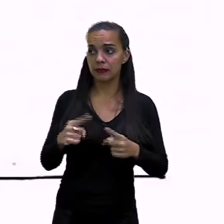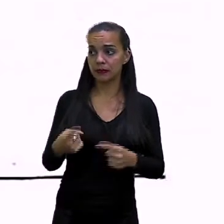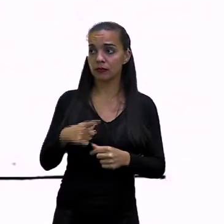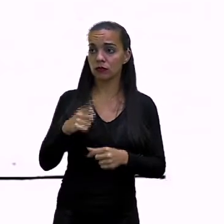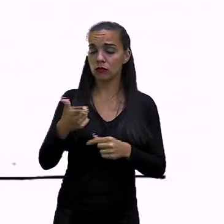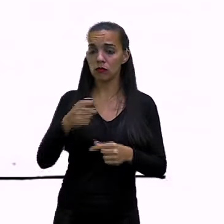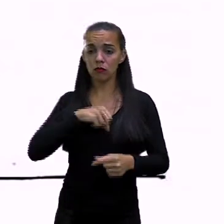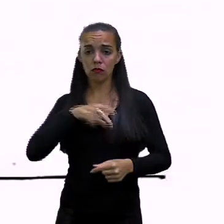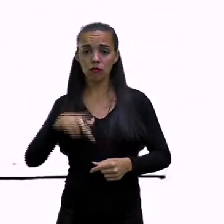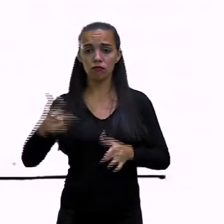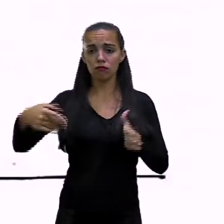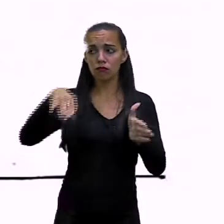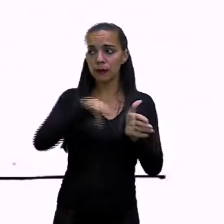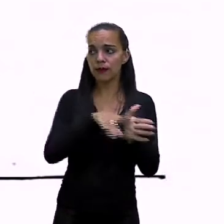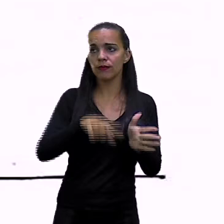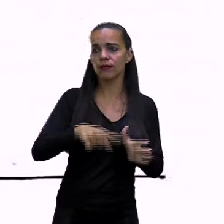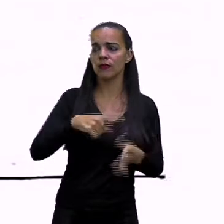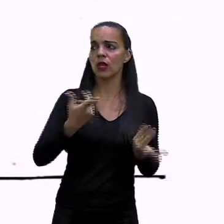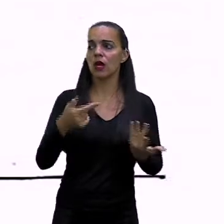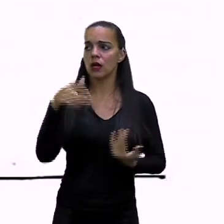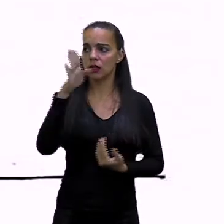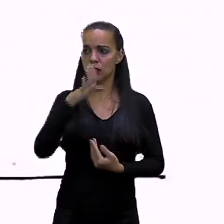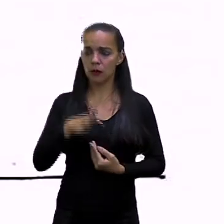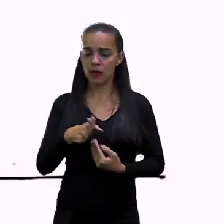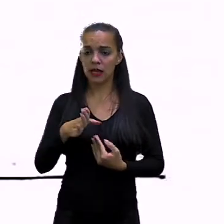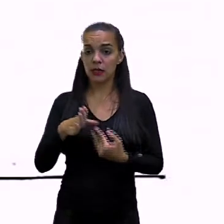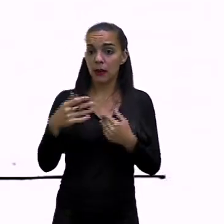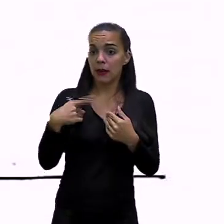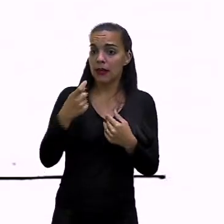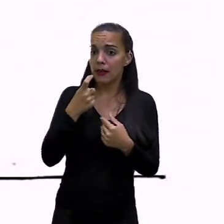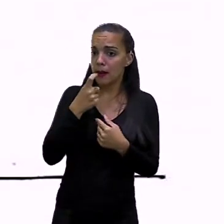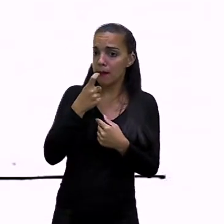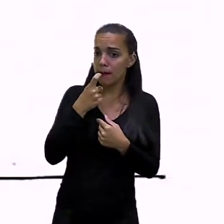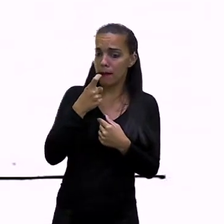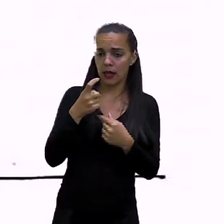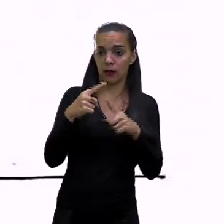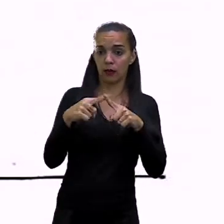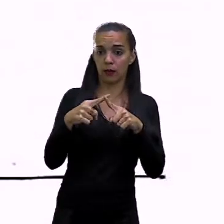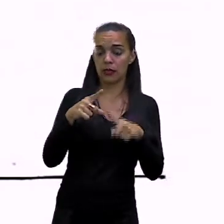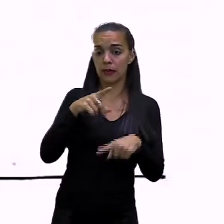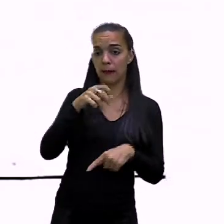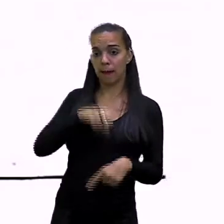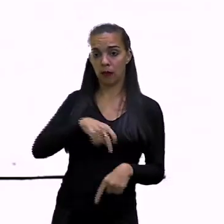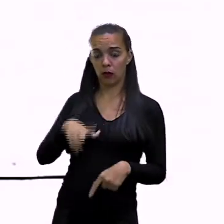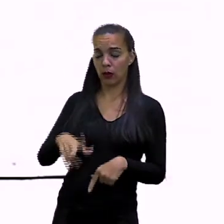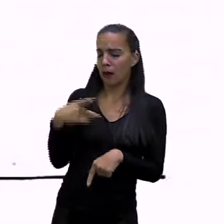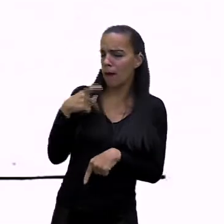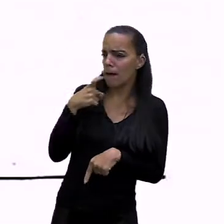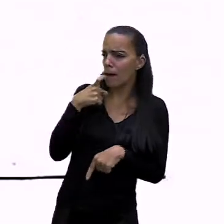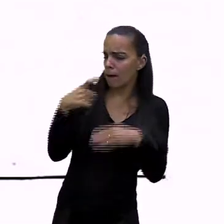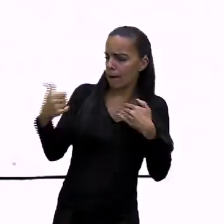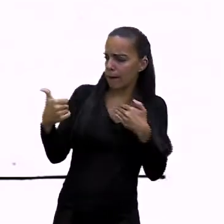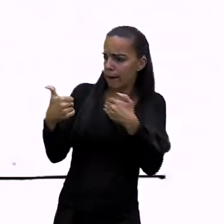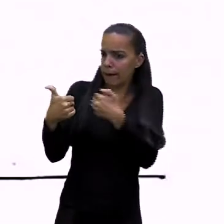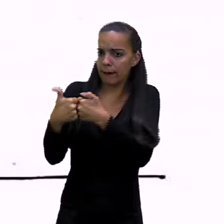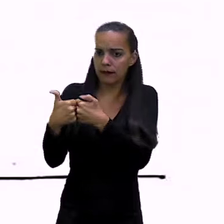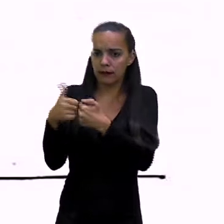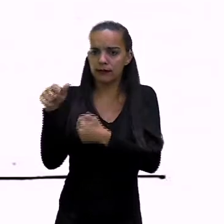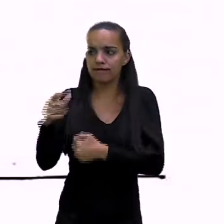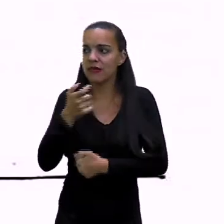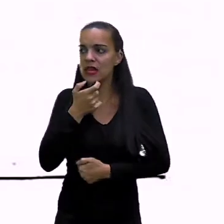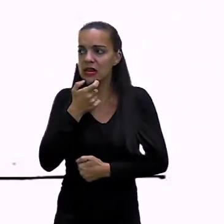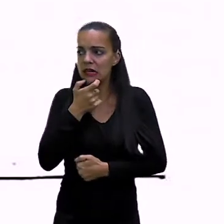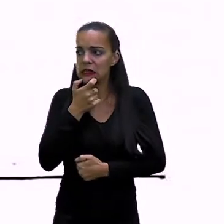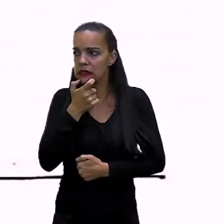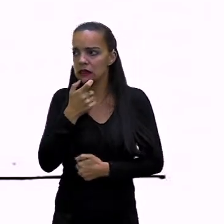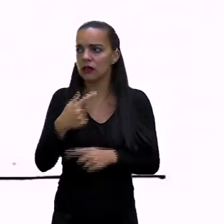Brasil, porque Portugal fica muito próximo da Inglaterra né? A distância entre Inglaterra e